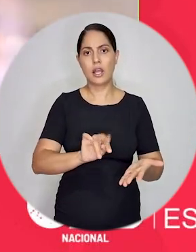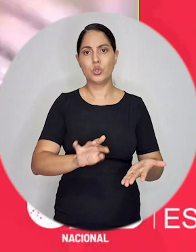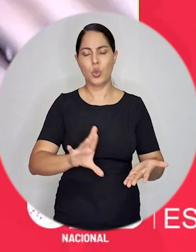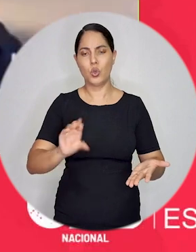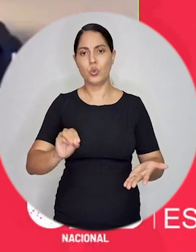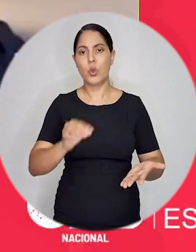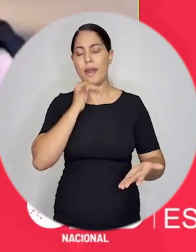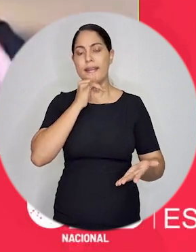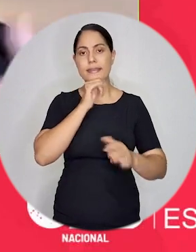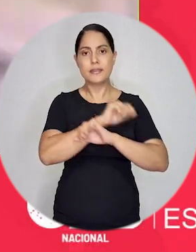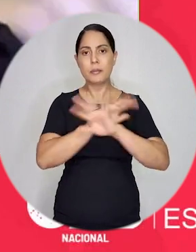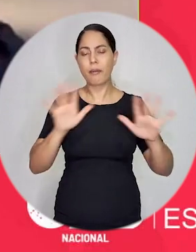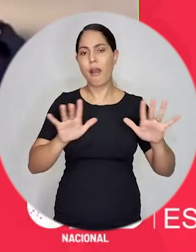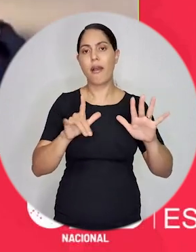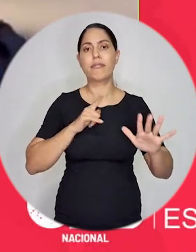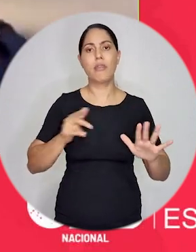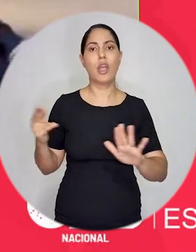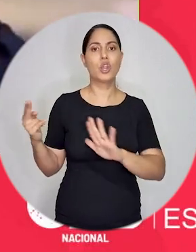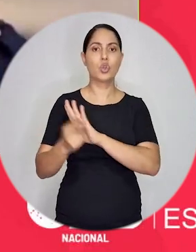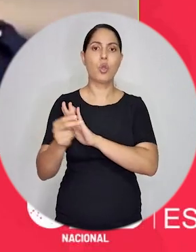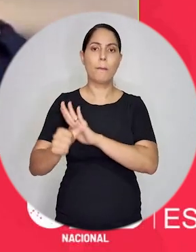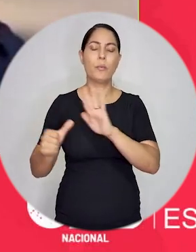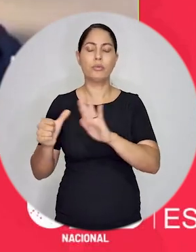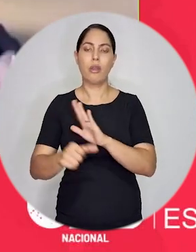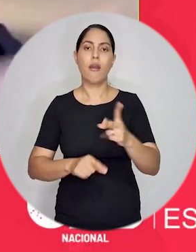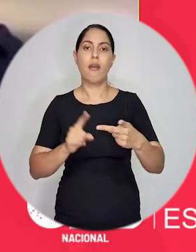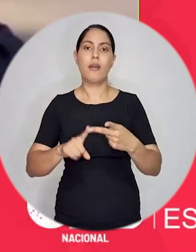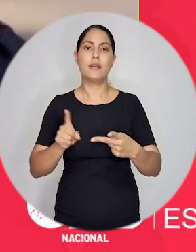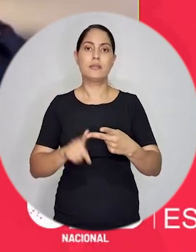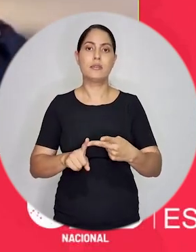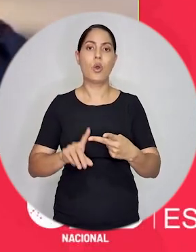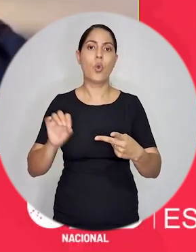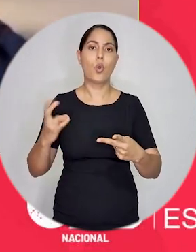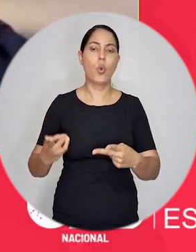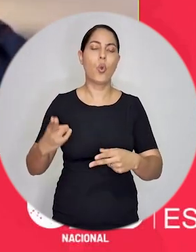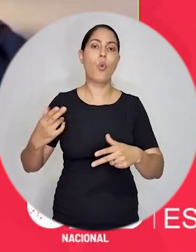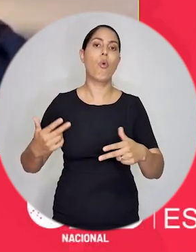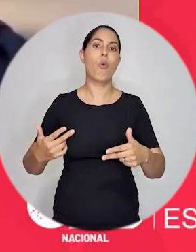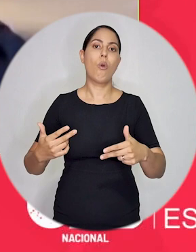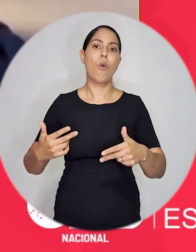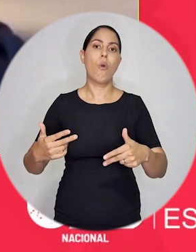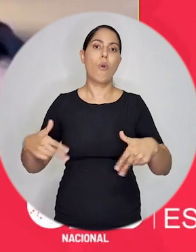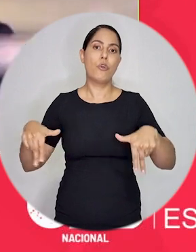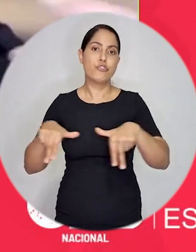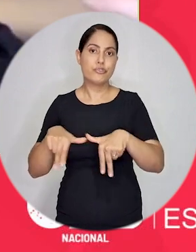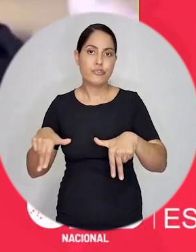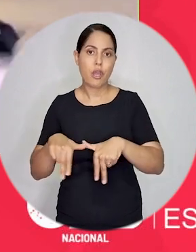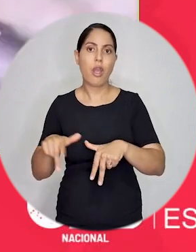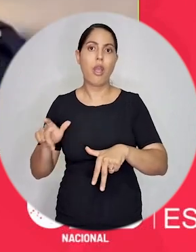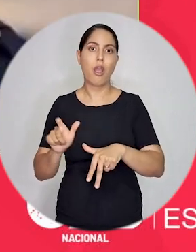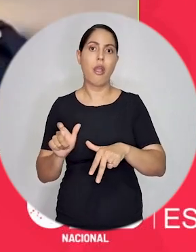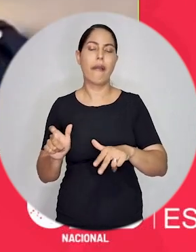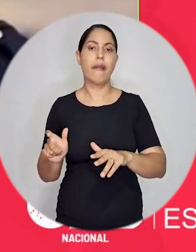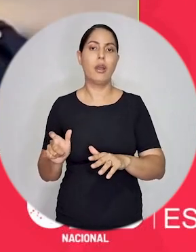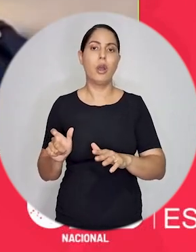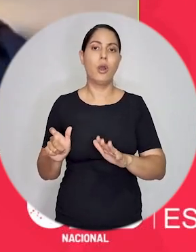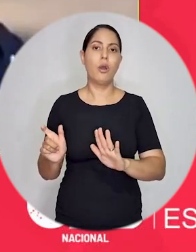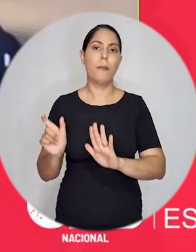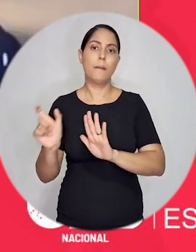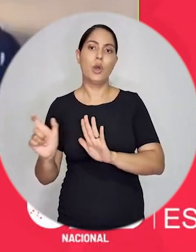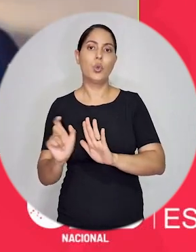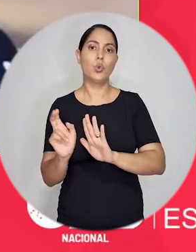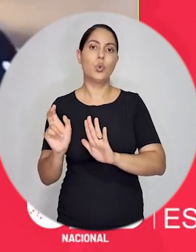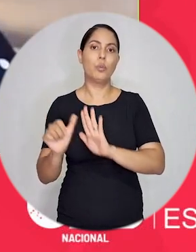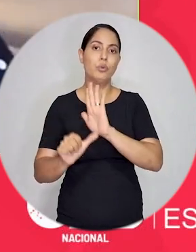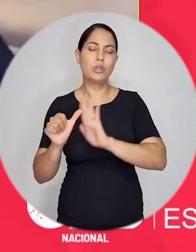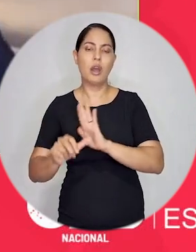mencionar, várias situações de mudança de nome, mudança de prenome e gênero, retificações, né, que